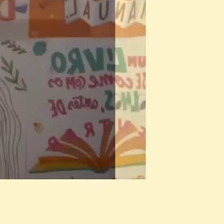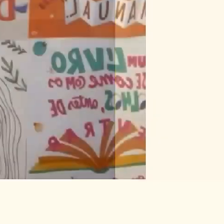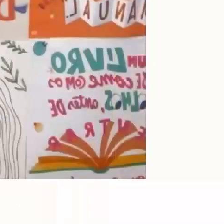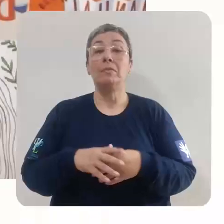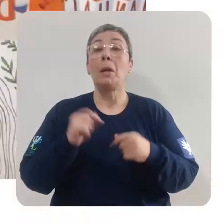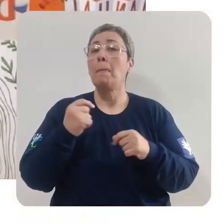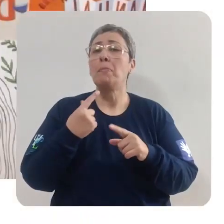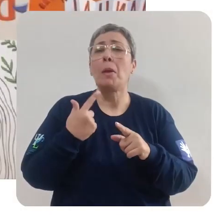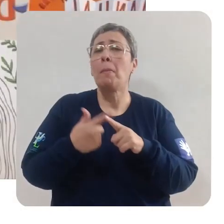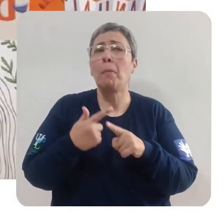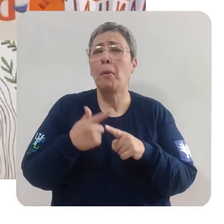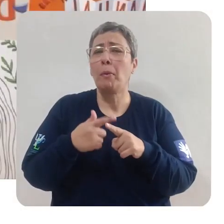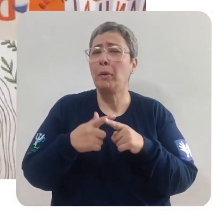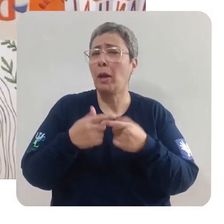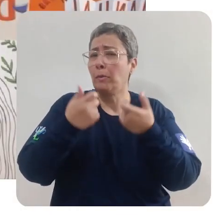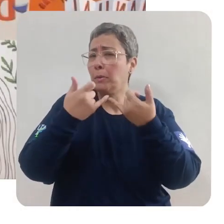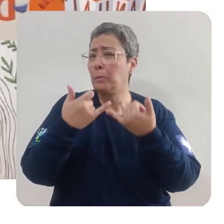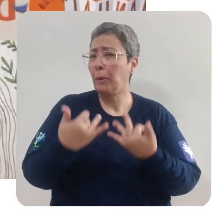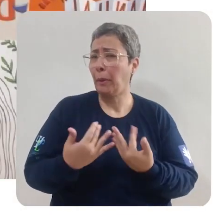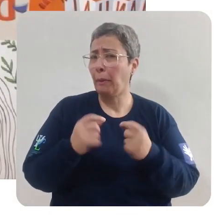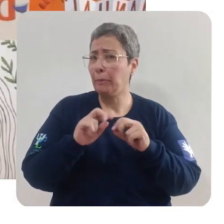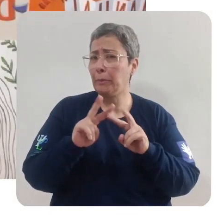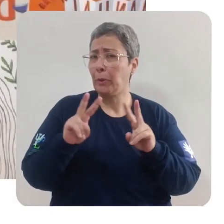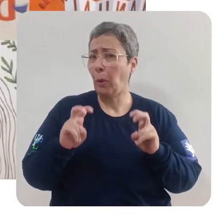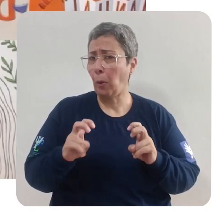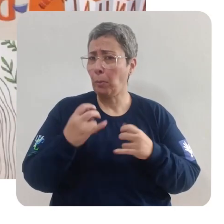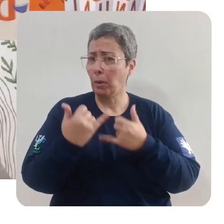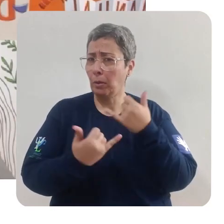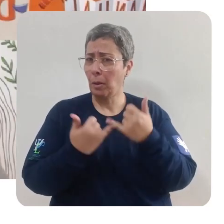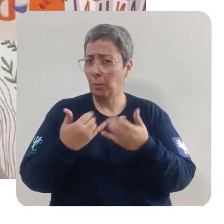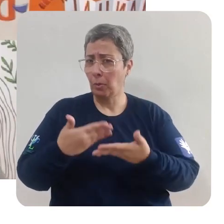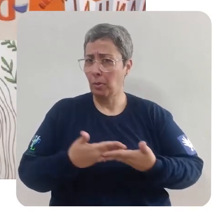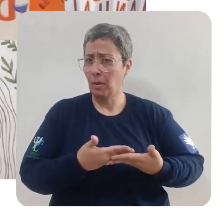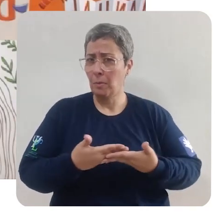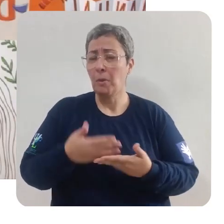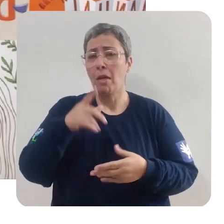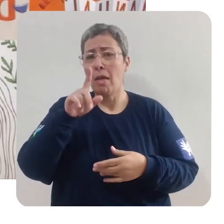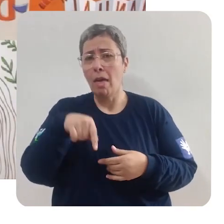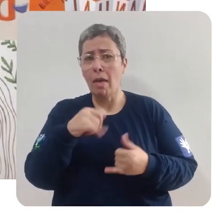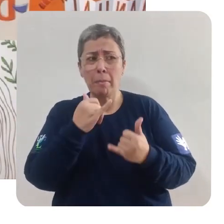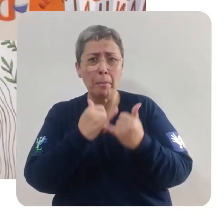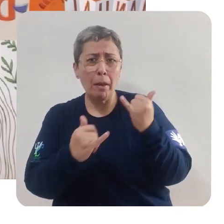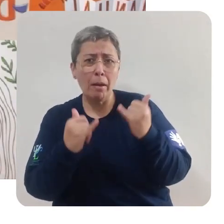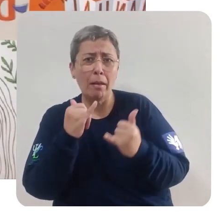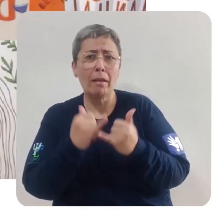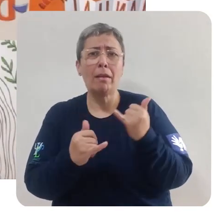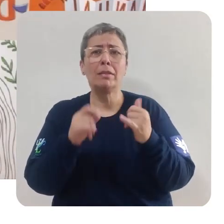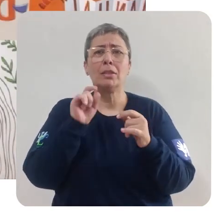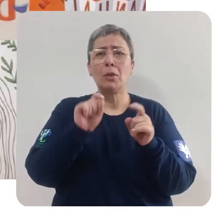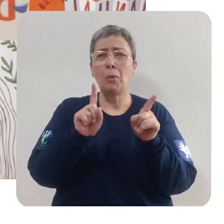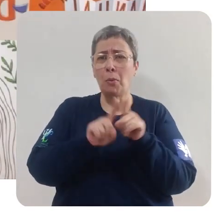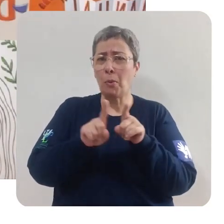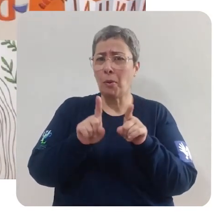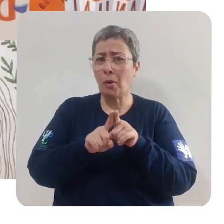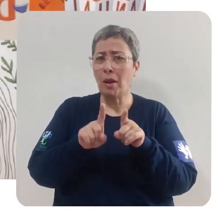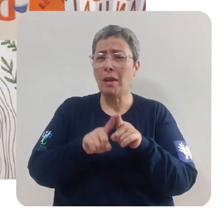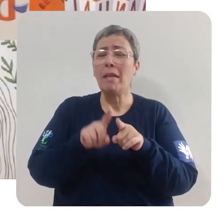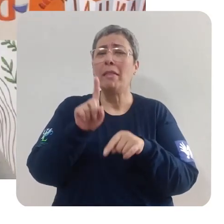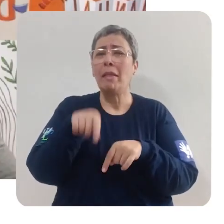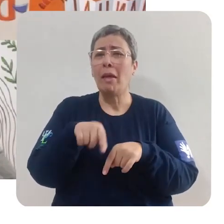E por que é que eu estou falando dessa boneca? Porque bem parecidas com essa